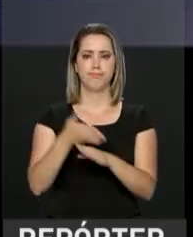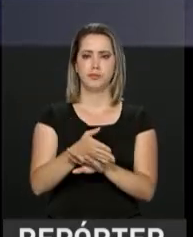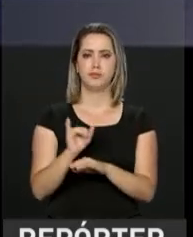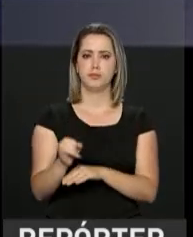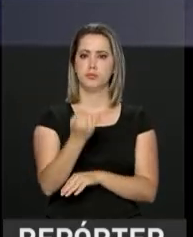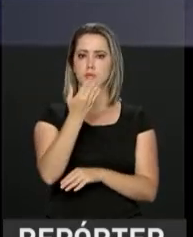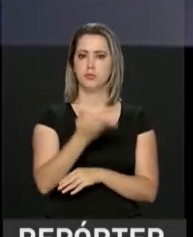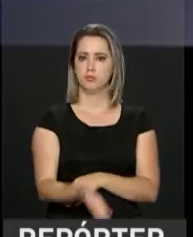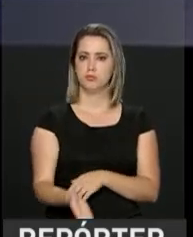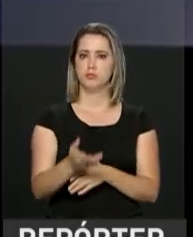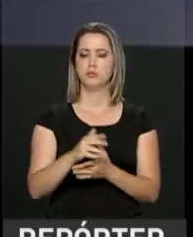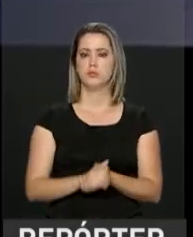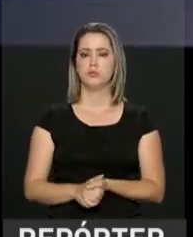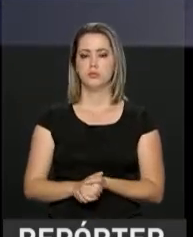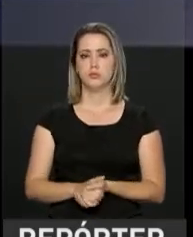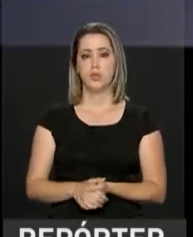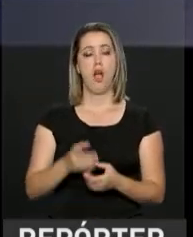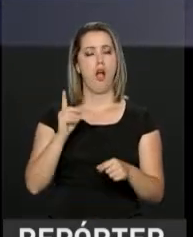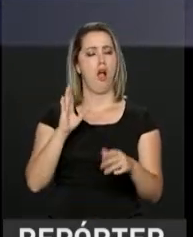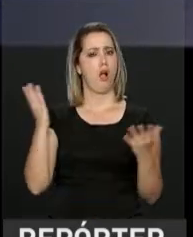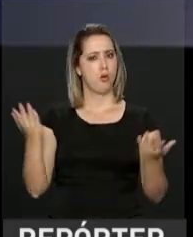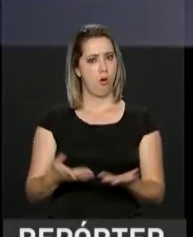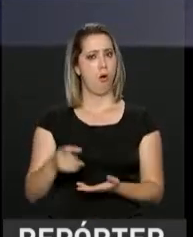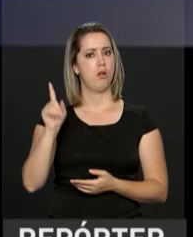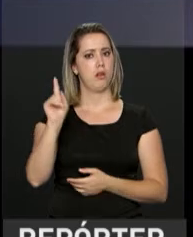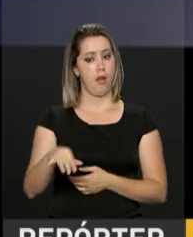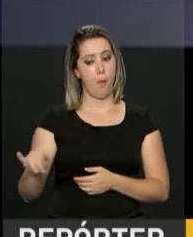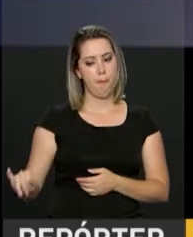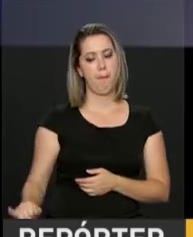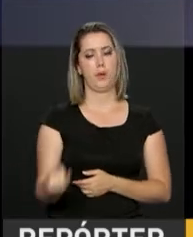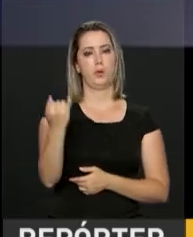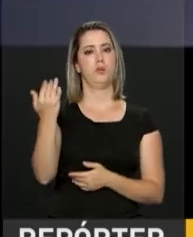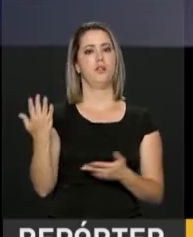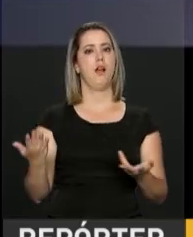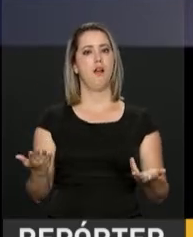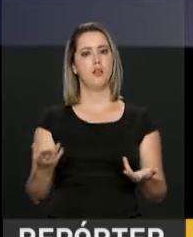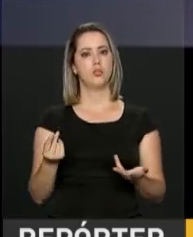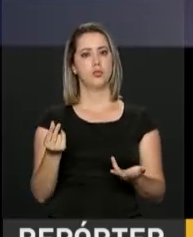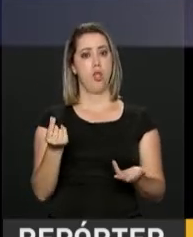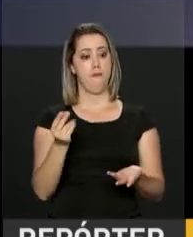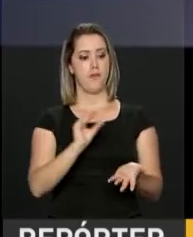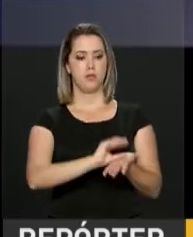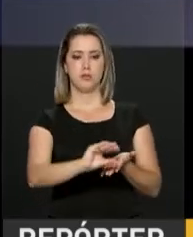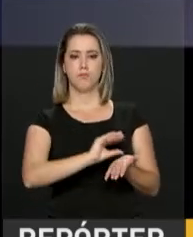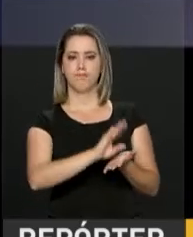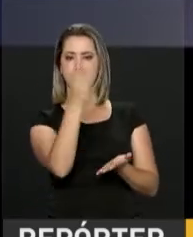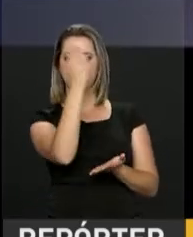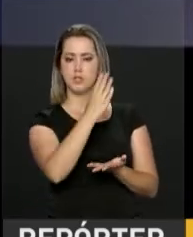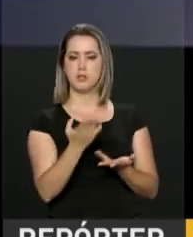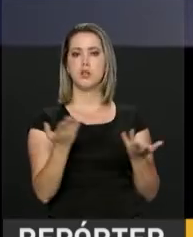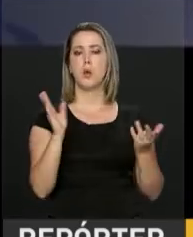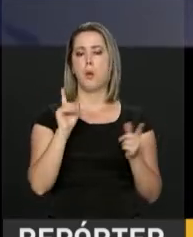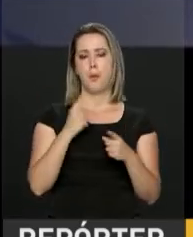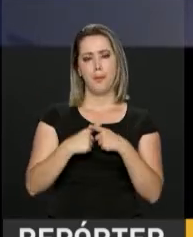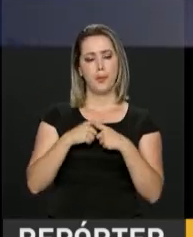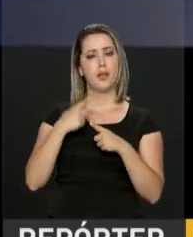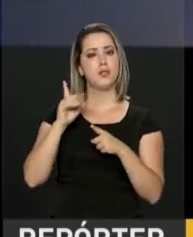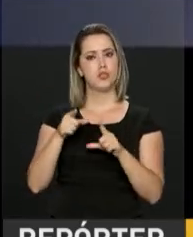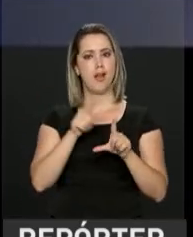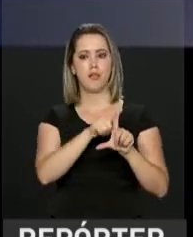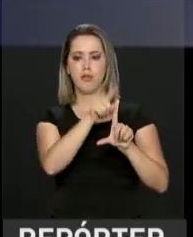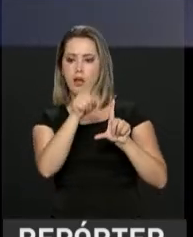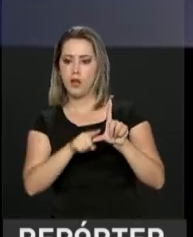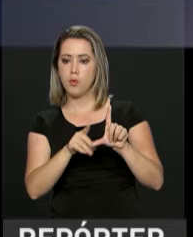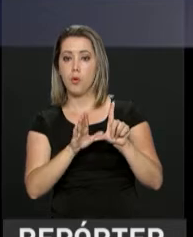o momento cv e é esse no momento em que a economia caiu fortemente já está entrando na trajetória